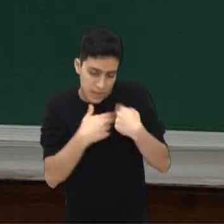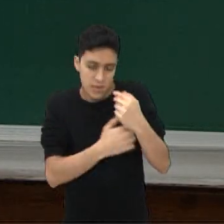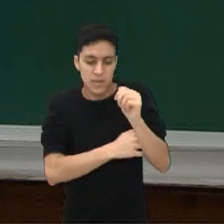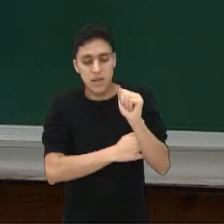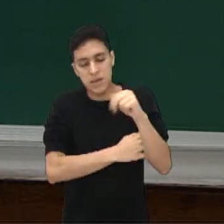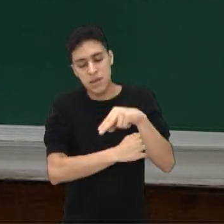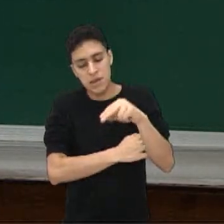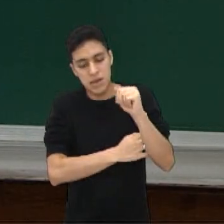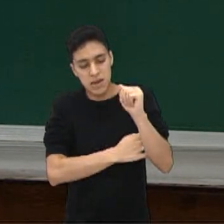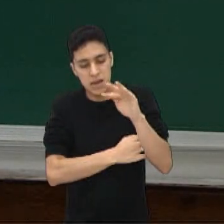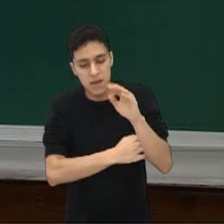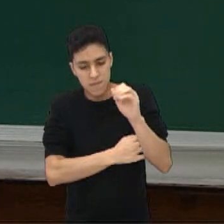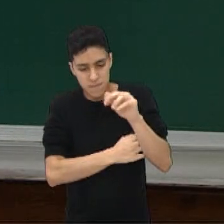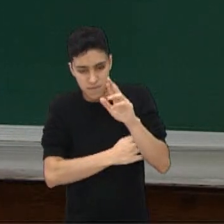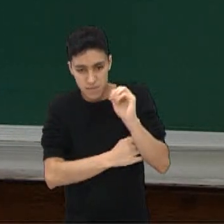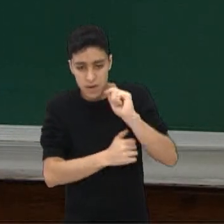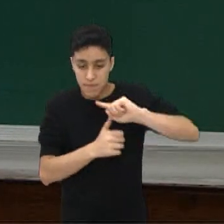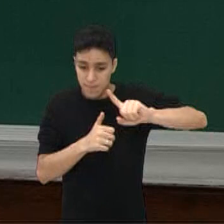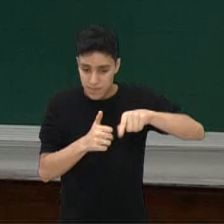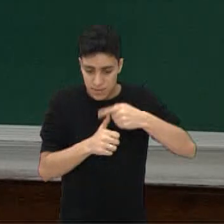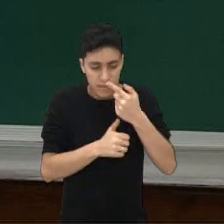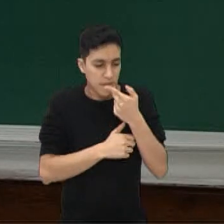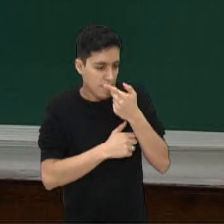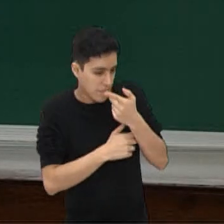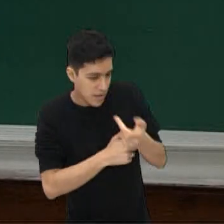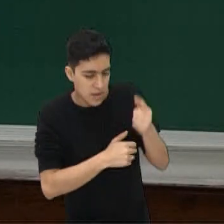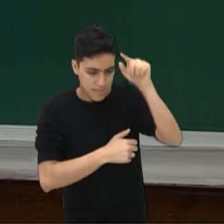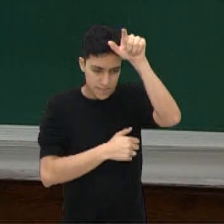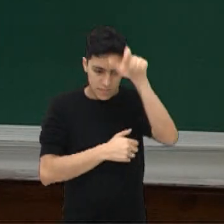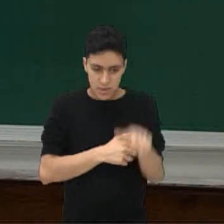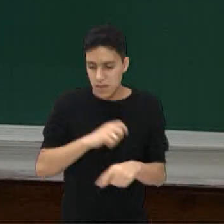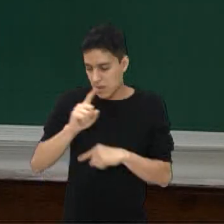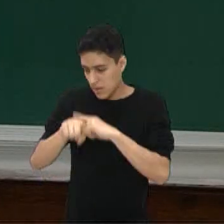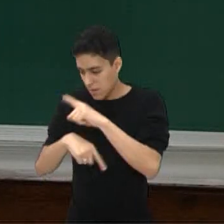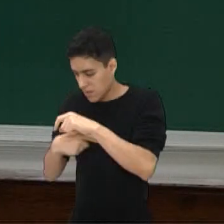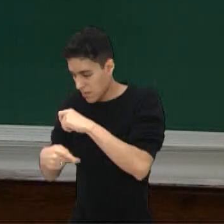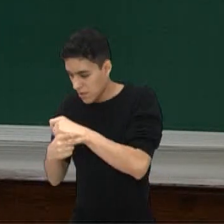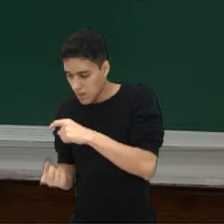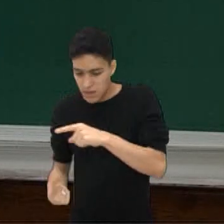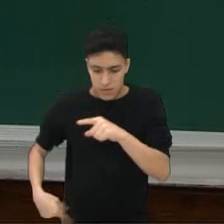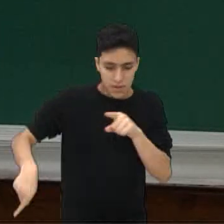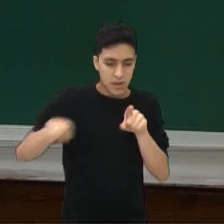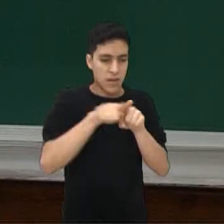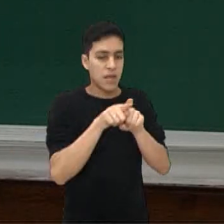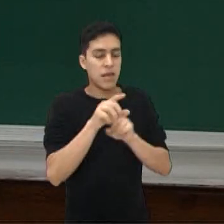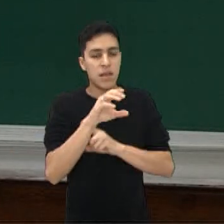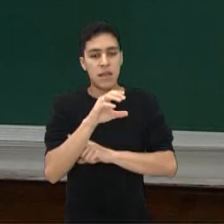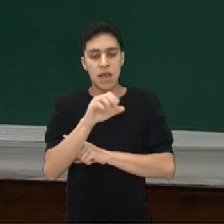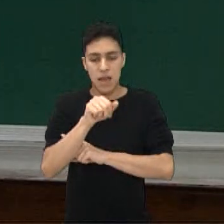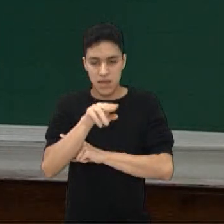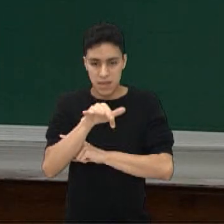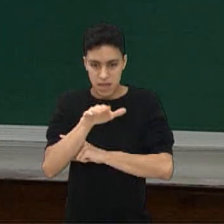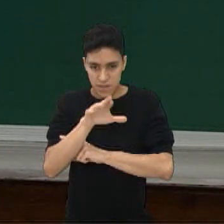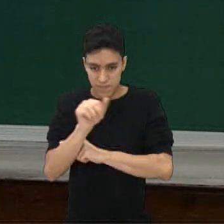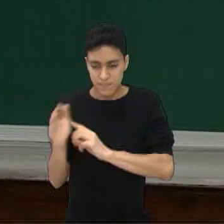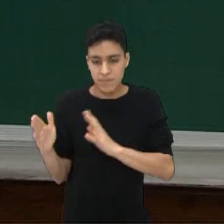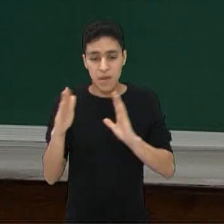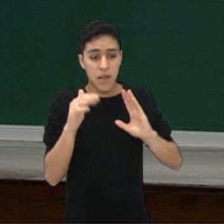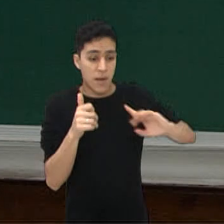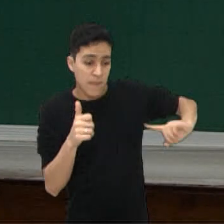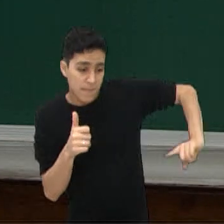Então, porque ela já citou e agora ela usa um pronome para retomar, a gente chama de anáfora. Agora, quando ela